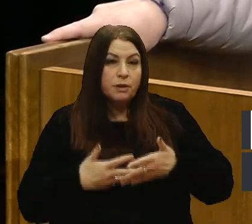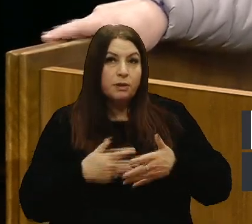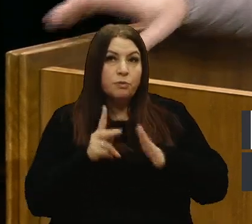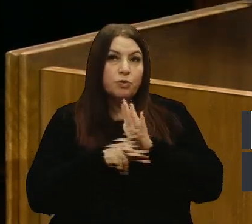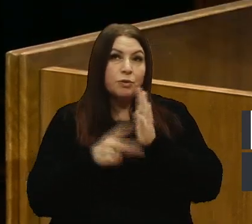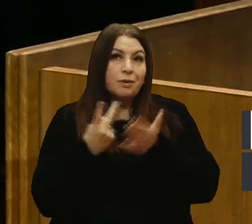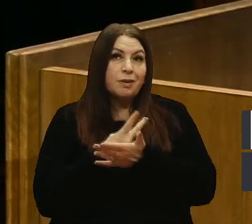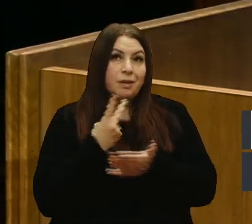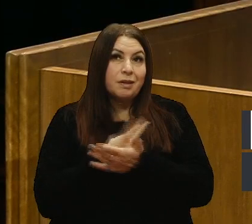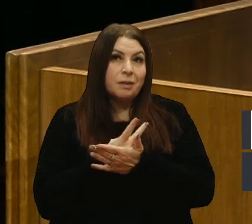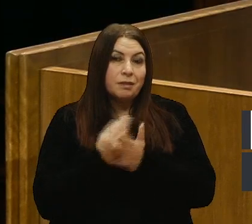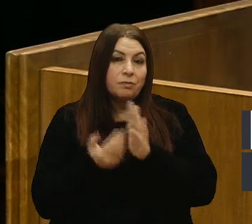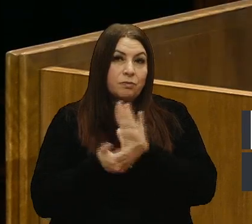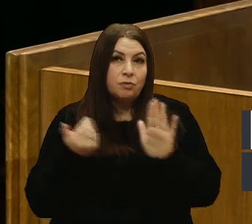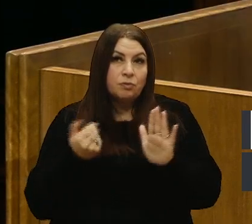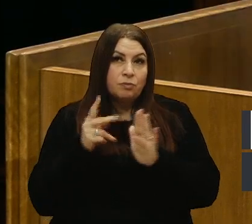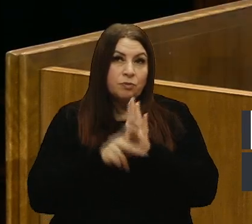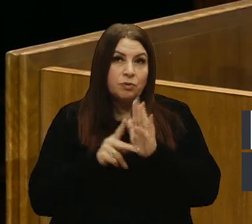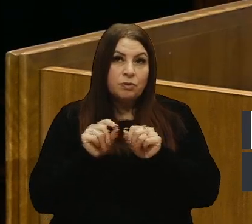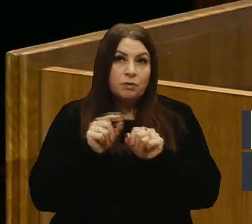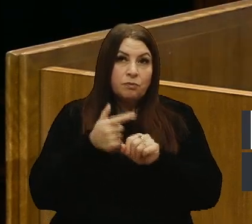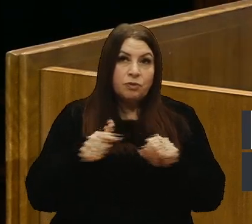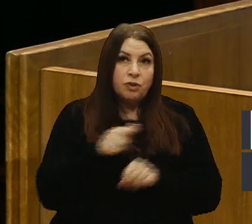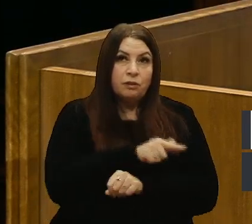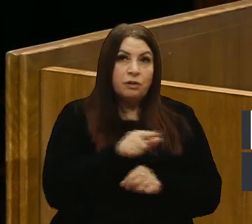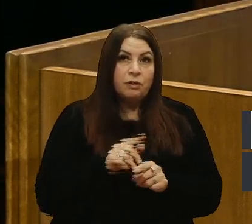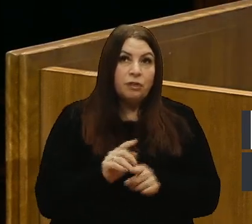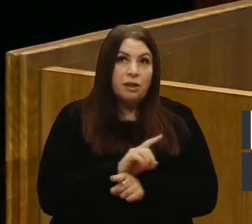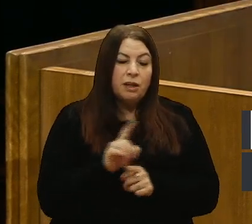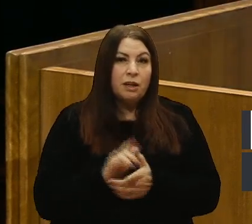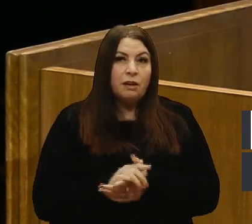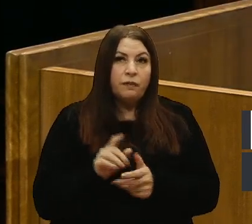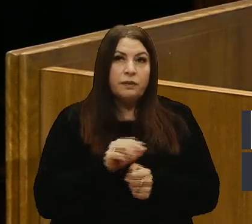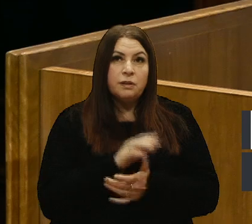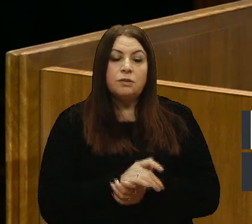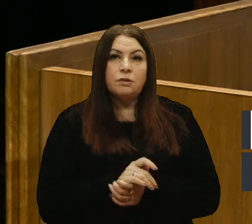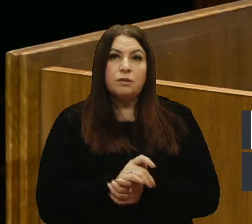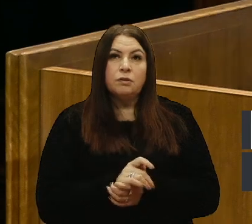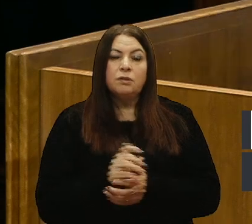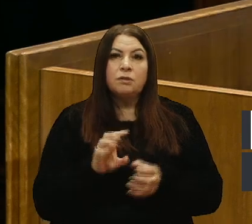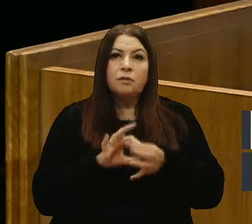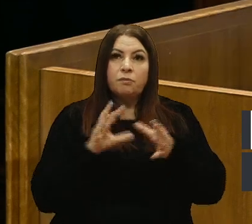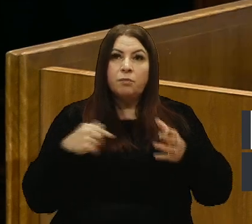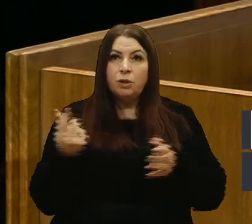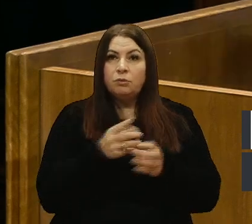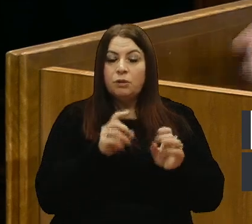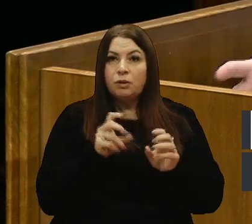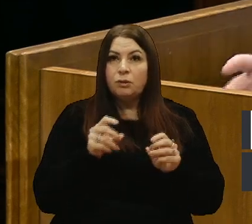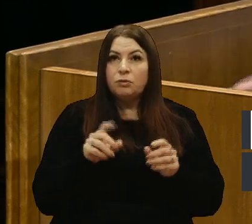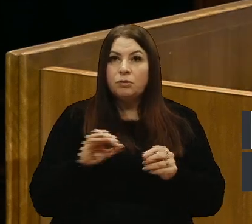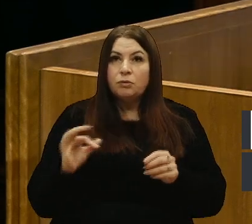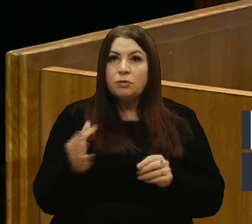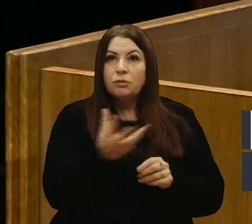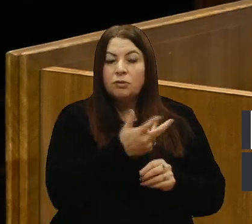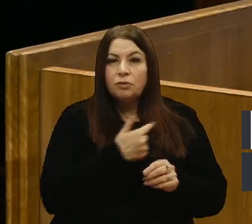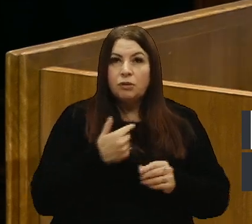estava errado, vai retirar o projeto, vai ter que refazer. Porque tinha encaminhado para cá uma autorização de venda de todo o